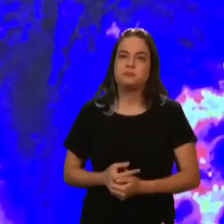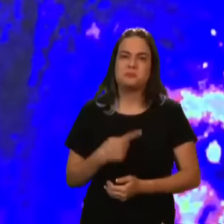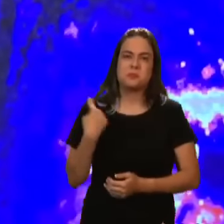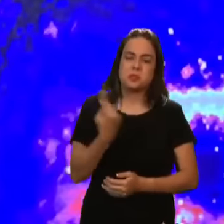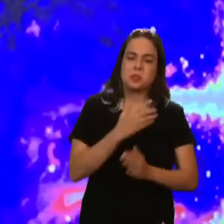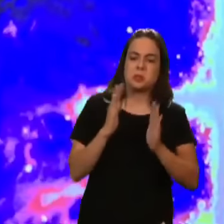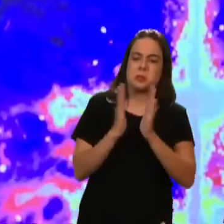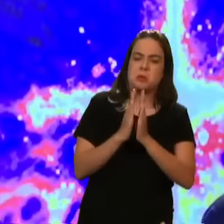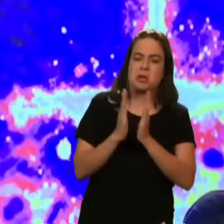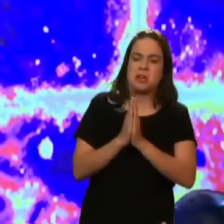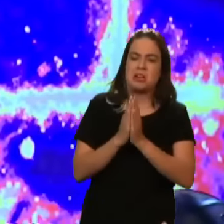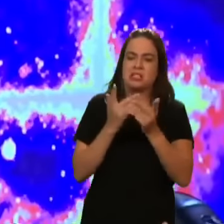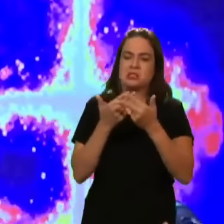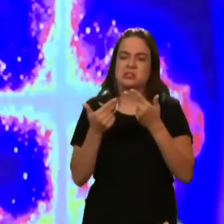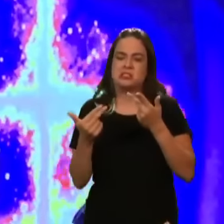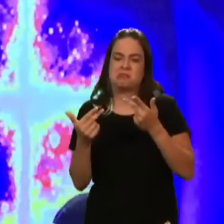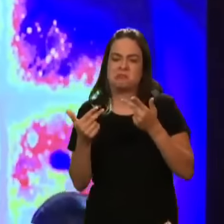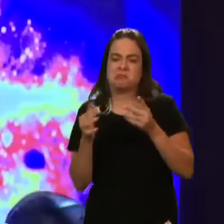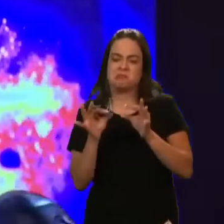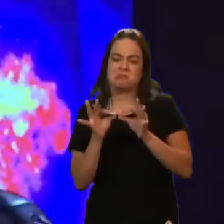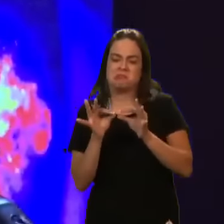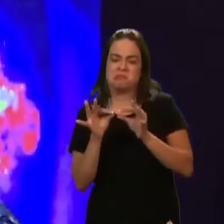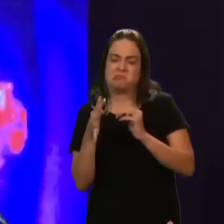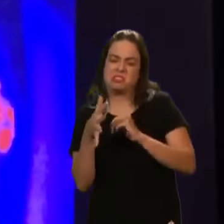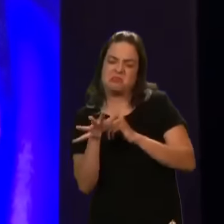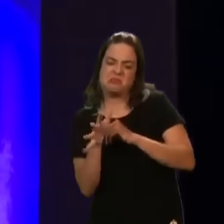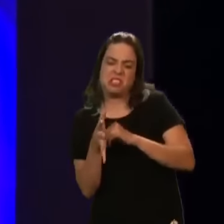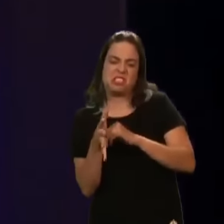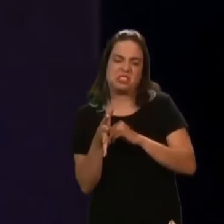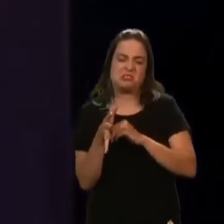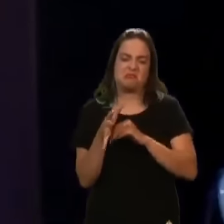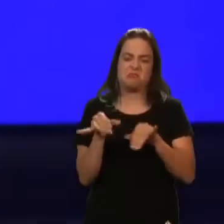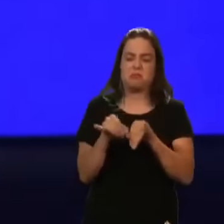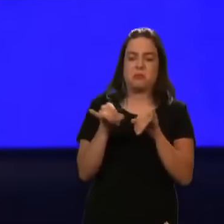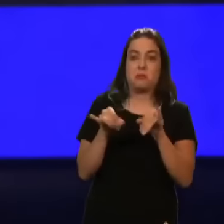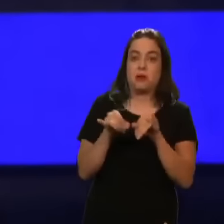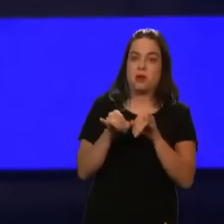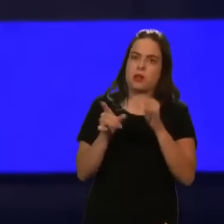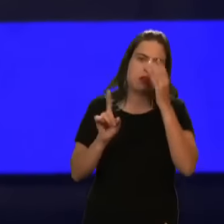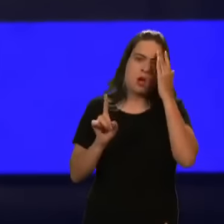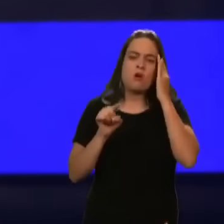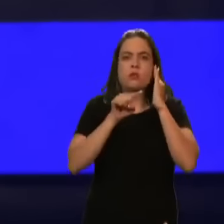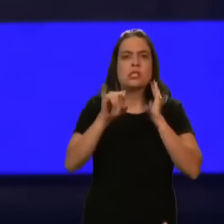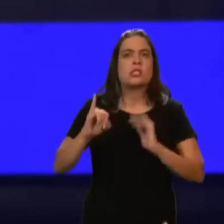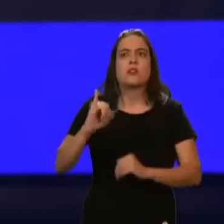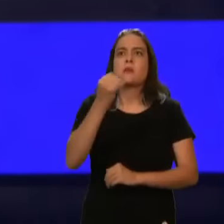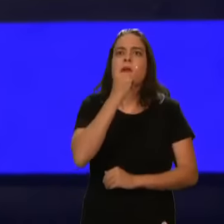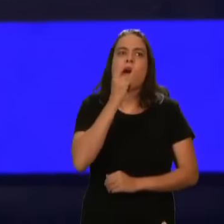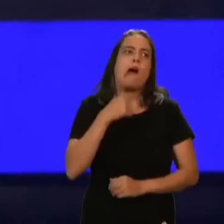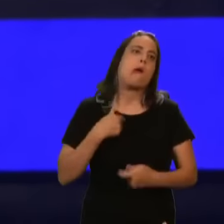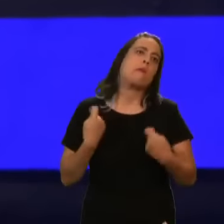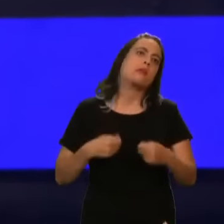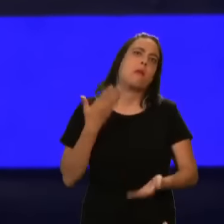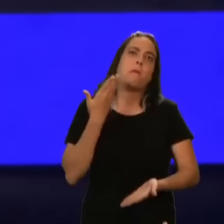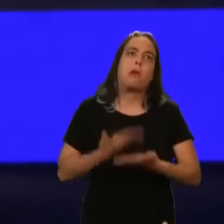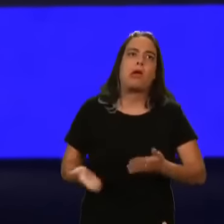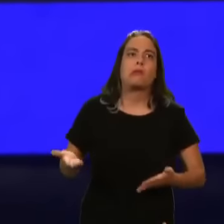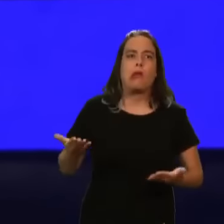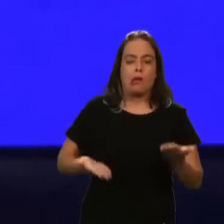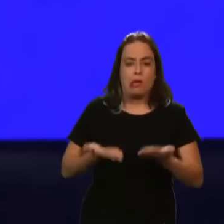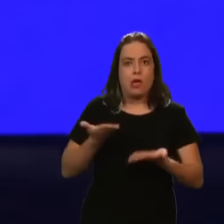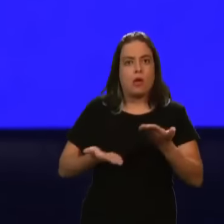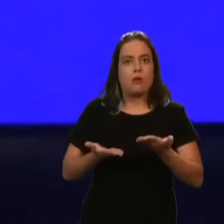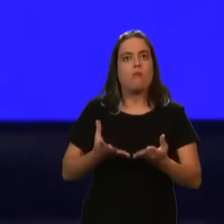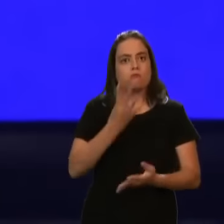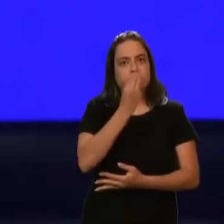coisas mais ou menos. Coisa mais ou menos, você se vira e... ai, pastor, precisava perder 3 quilos. Fecha essa boca sua,